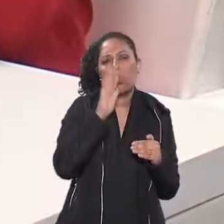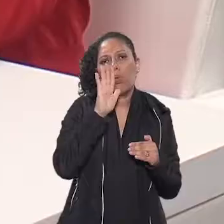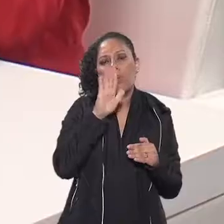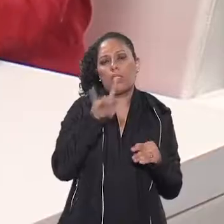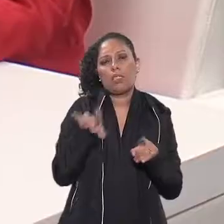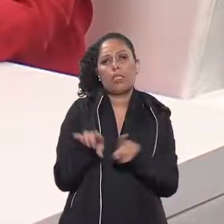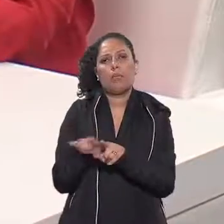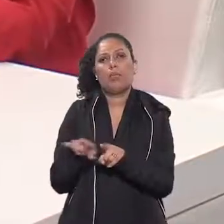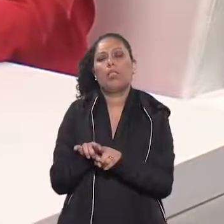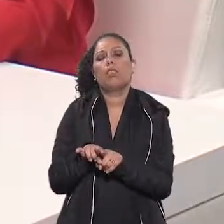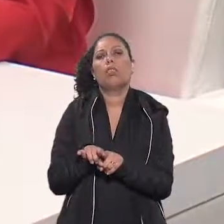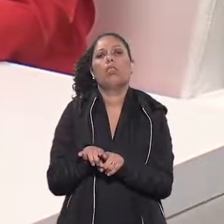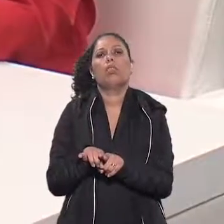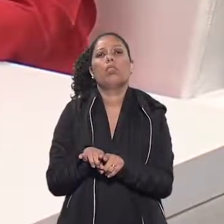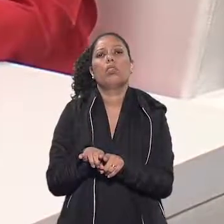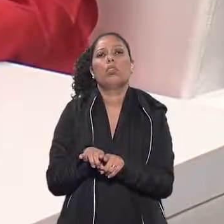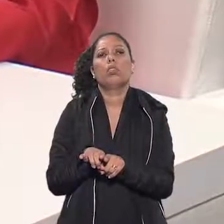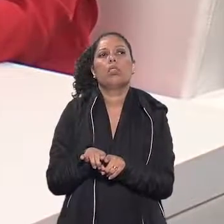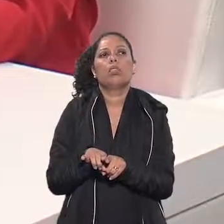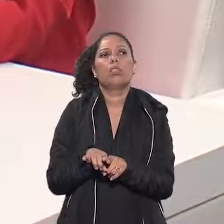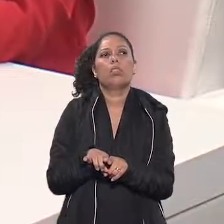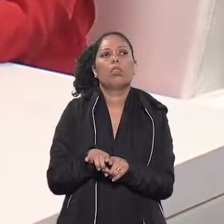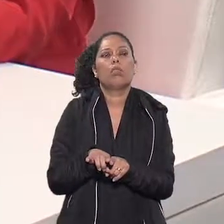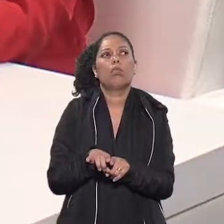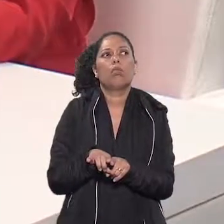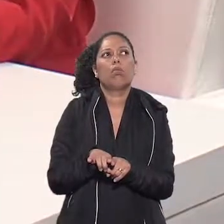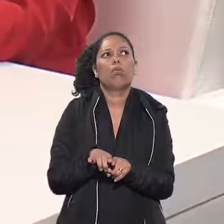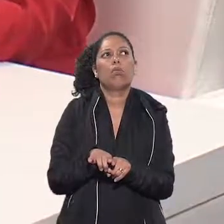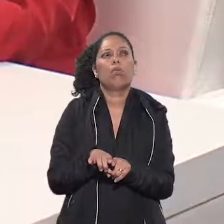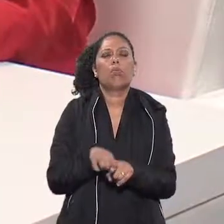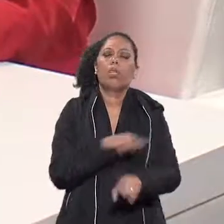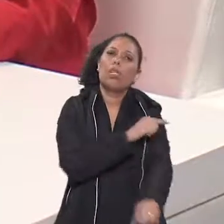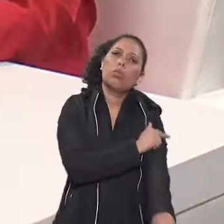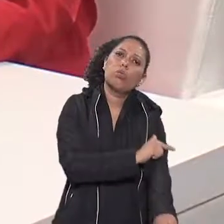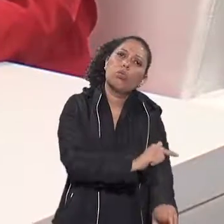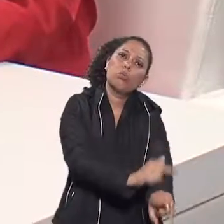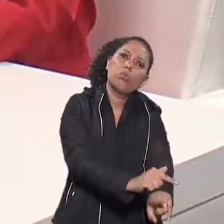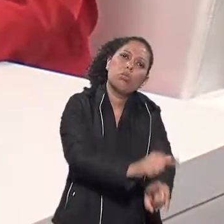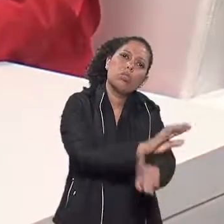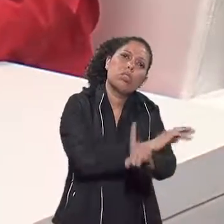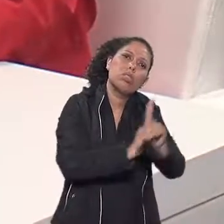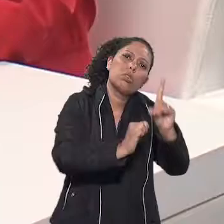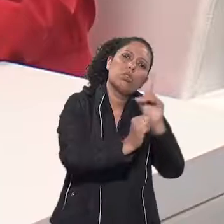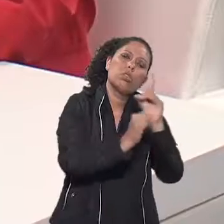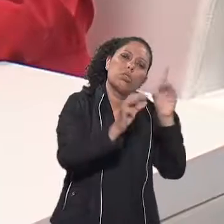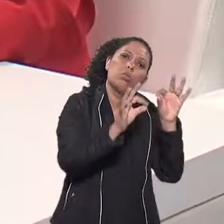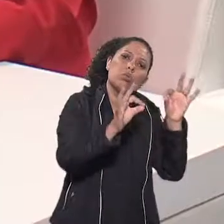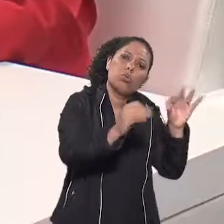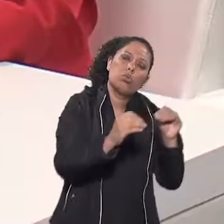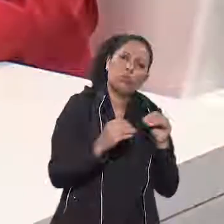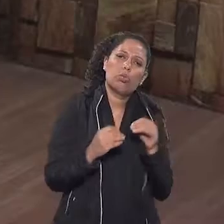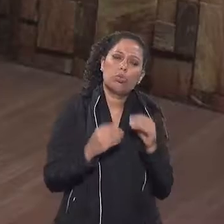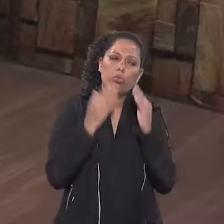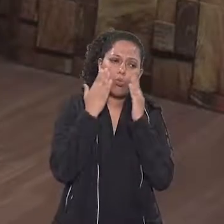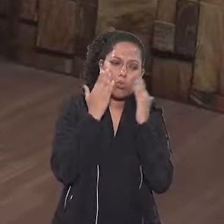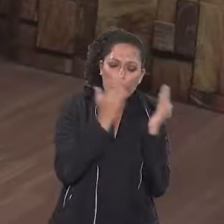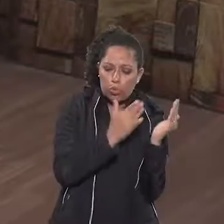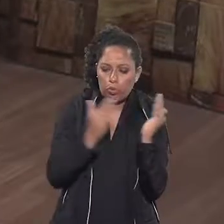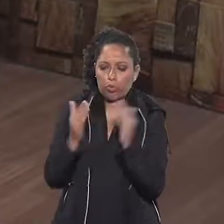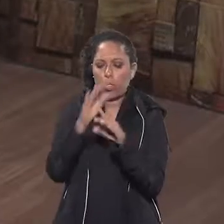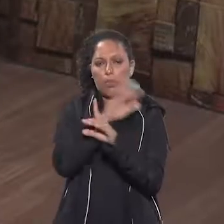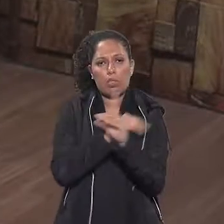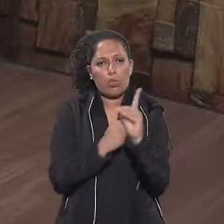mas também pela educação da população, você falou em conscientização, de mostrar